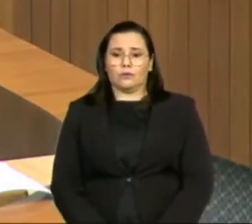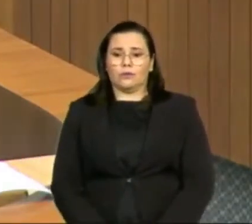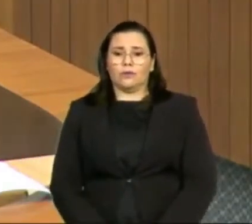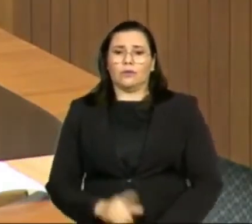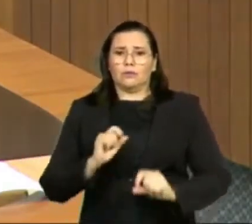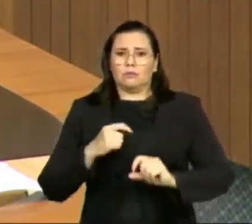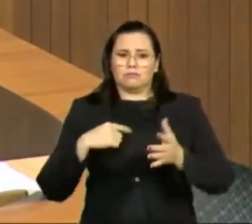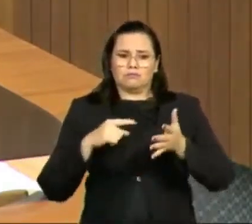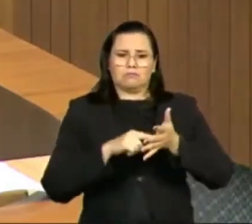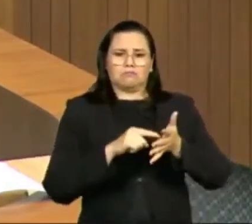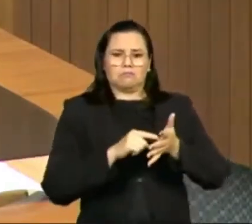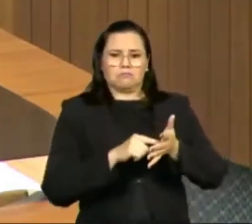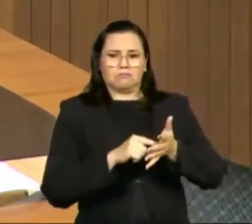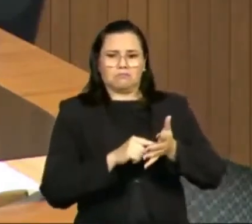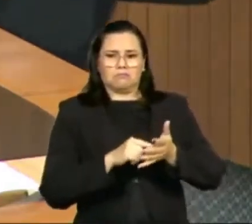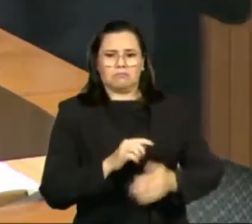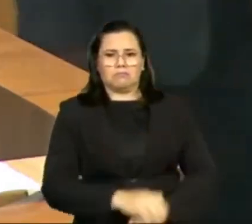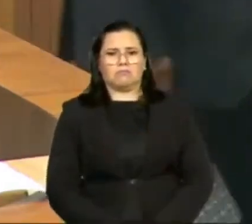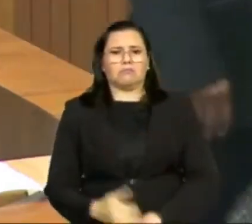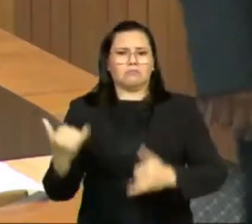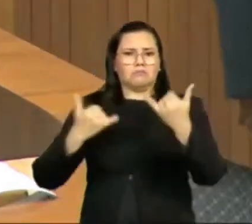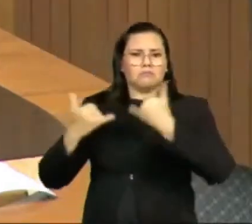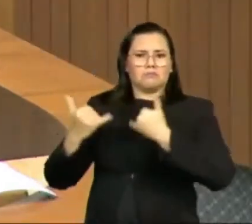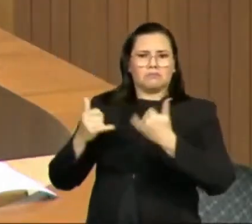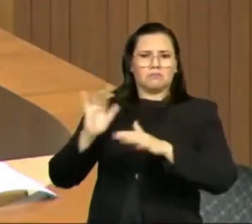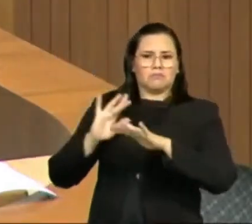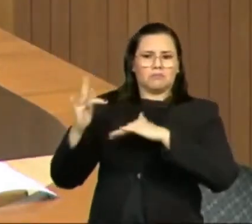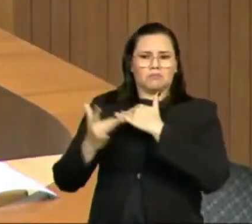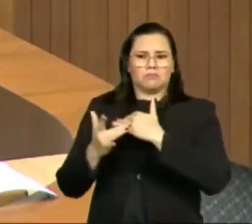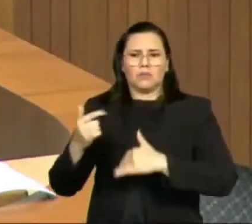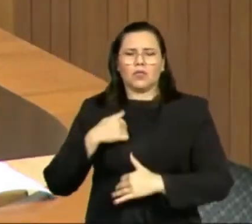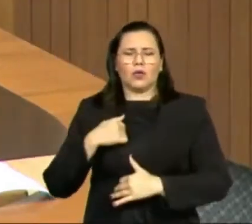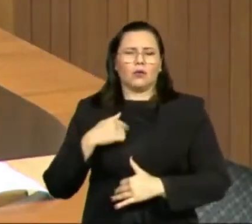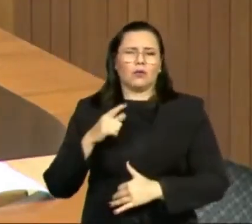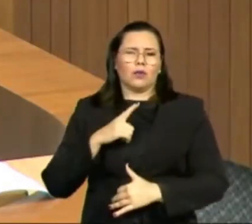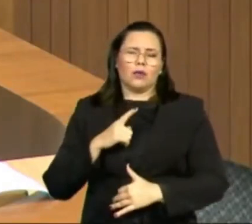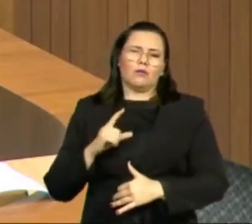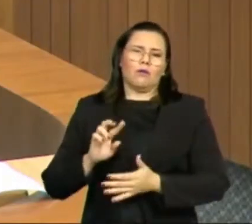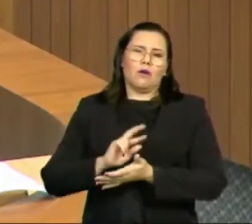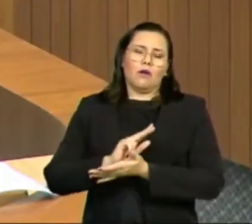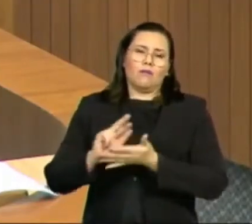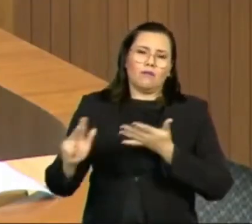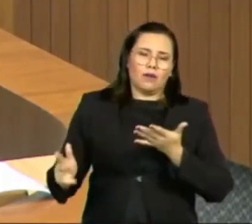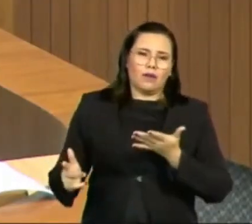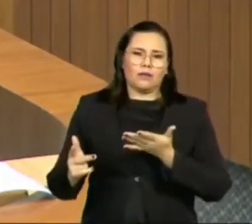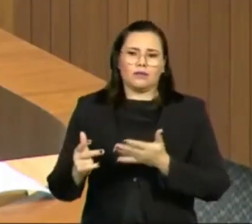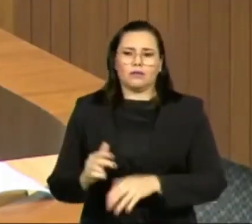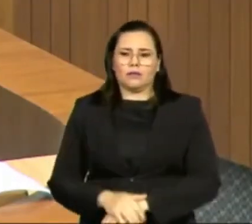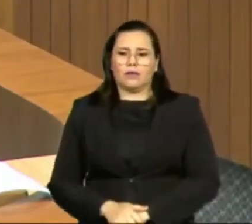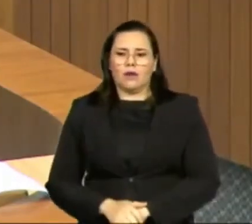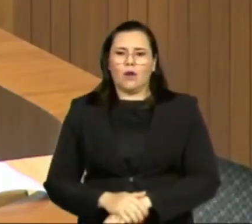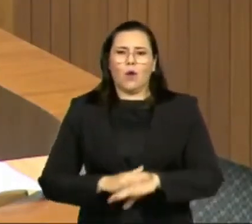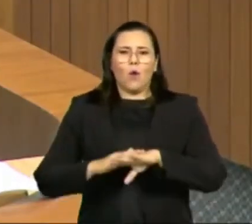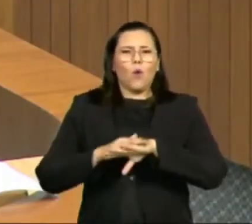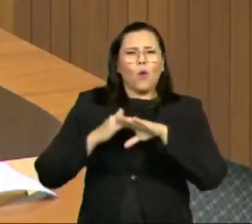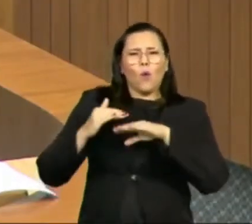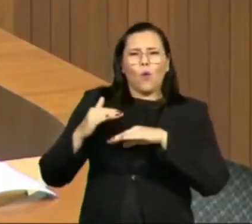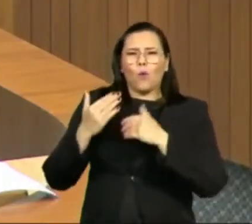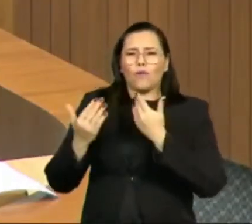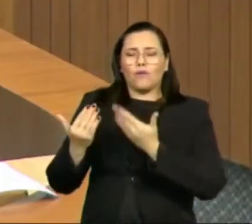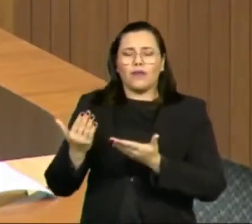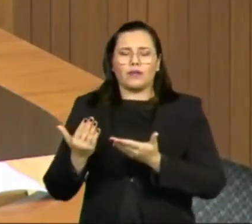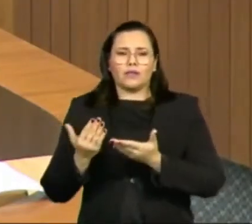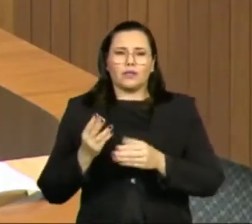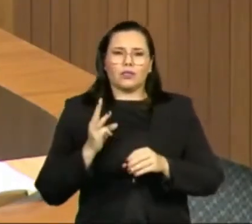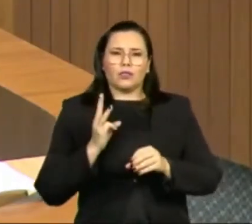de emprego. Me fizeram uma denúncia nas redes sociais, eu tenho aqui todas as conversas arquivadas. Então, vamos aqui para o que ele fez